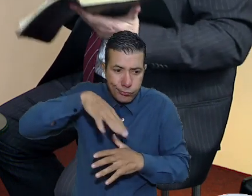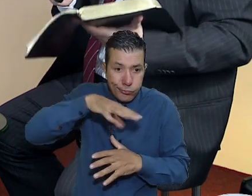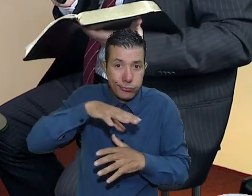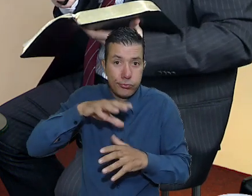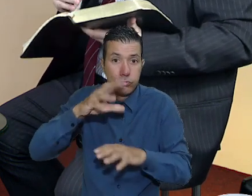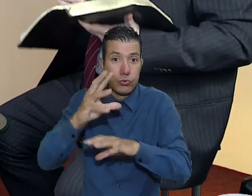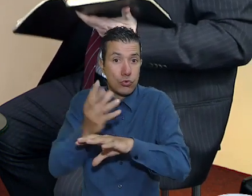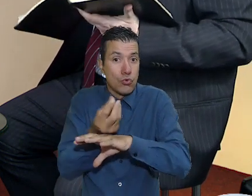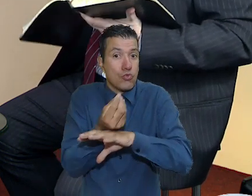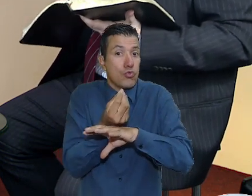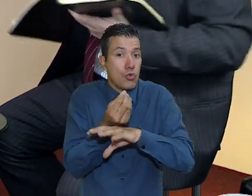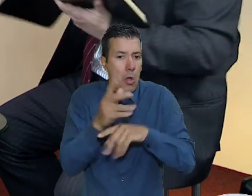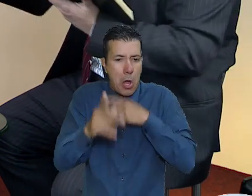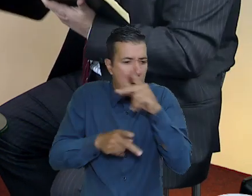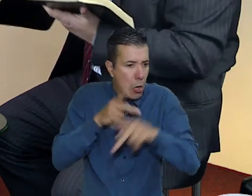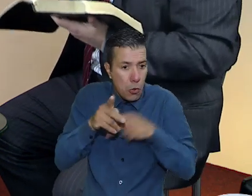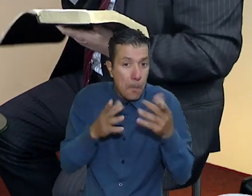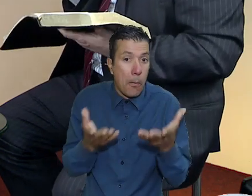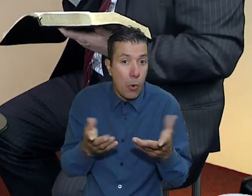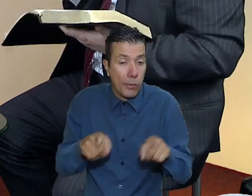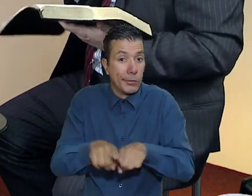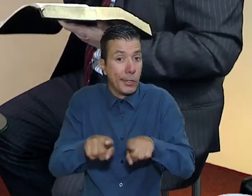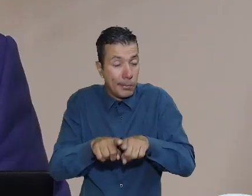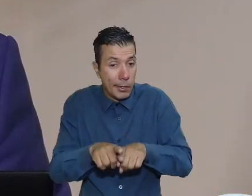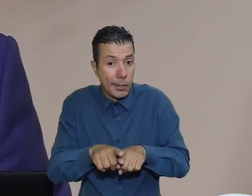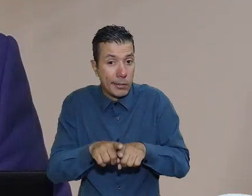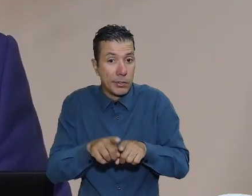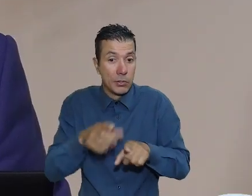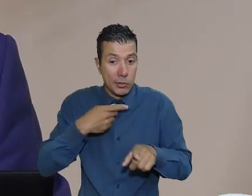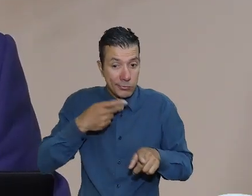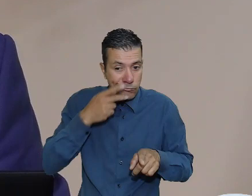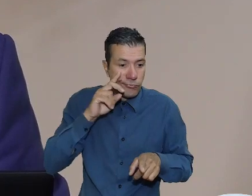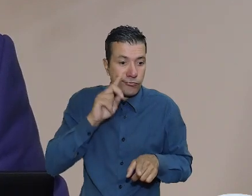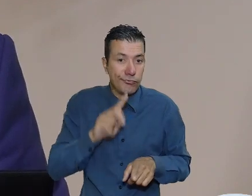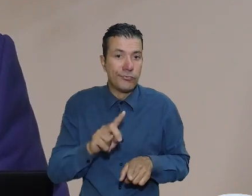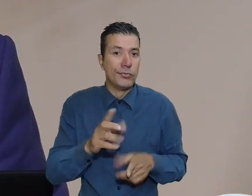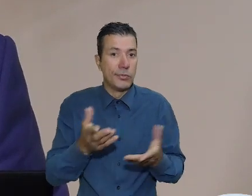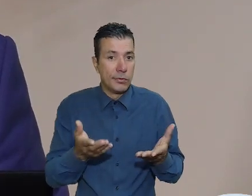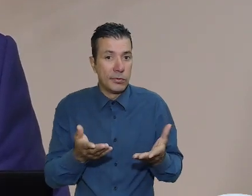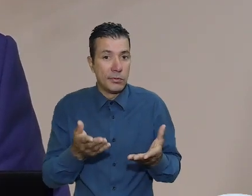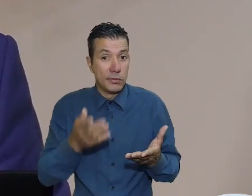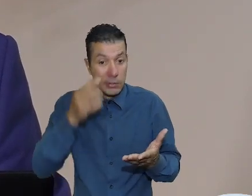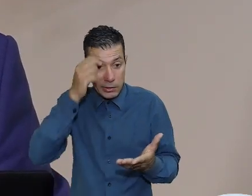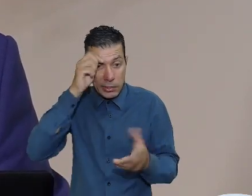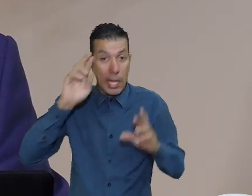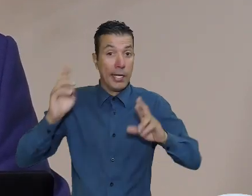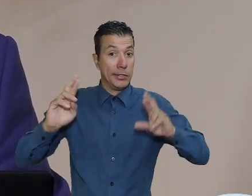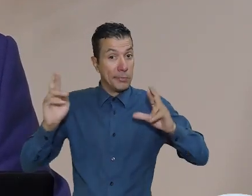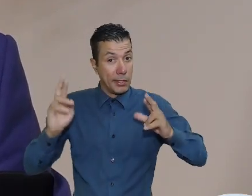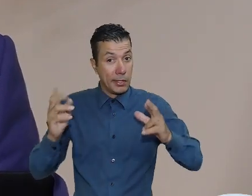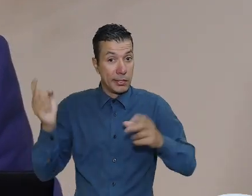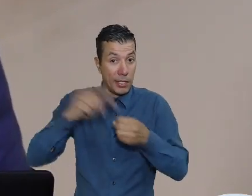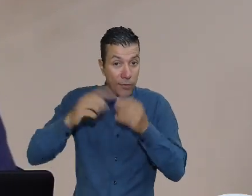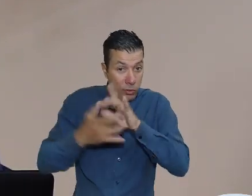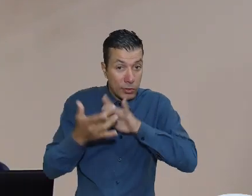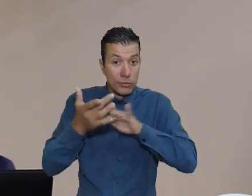meio do povo, e nós somos aí resultados disso aí, né, Pastor Léo? Sim. Que mantemos essa esperança na vinda de Jesus Cristo. Nós